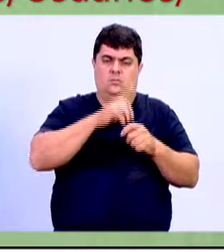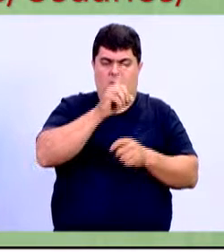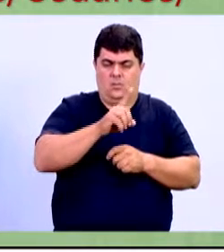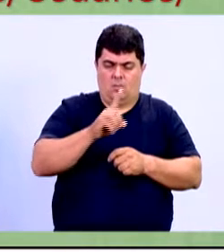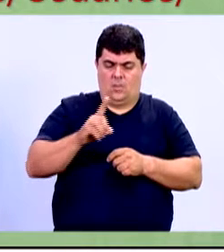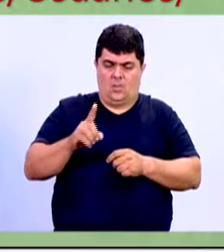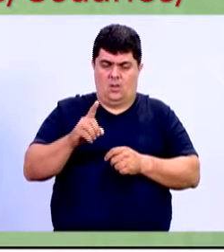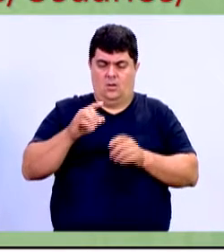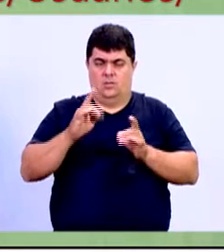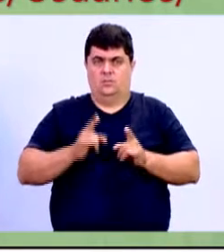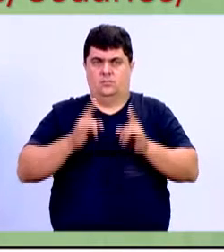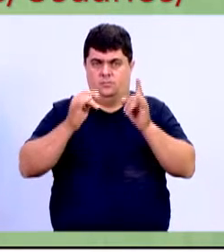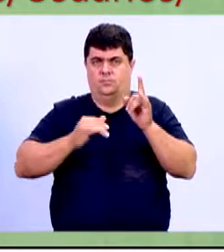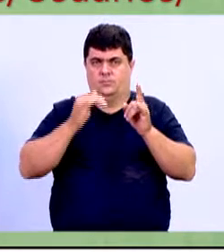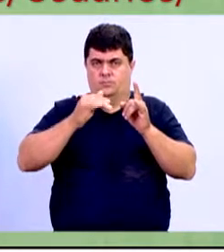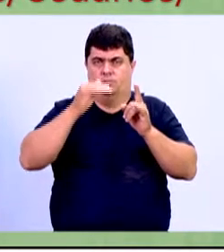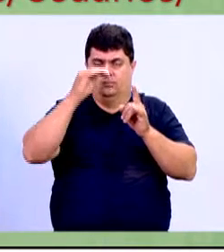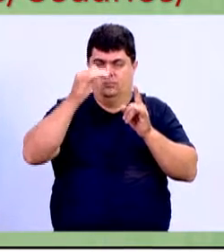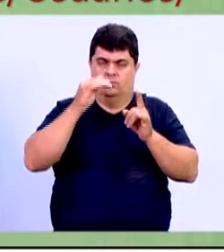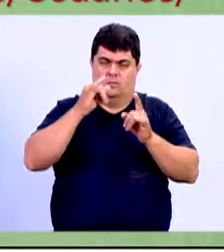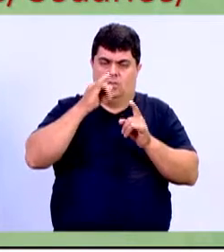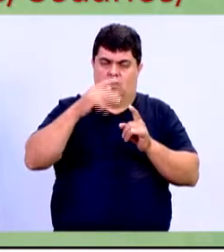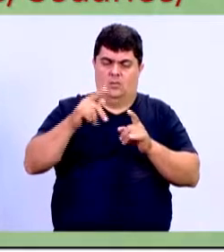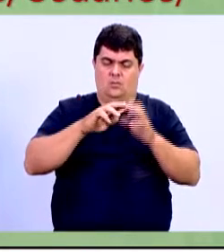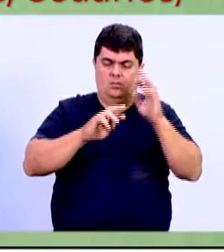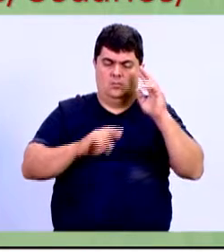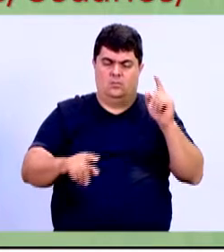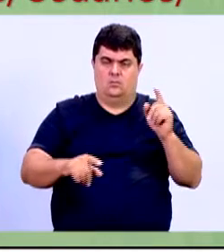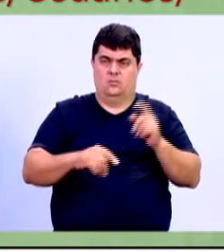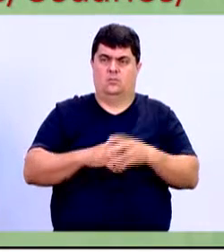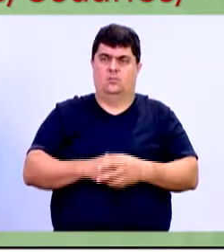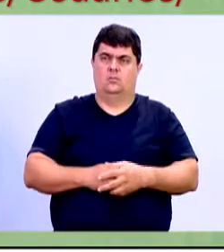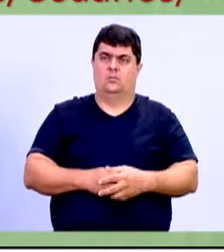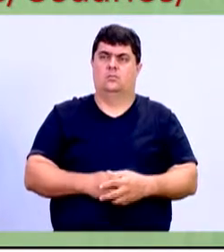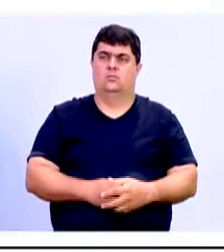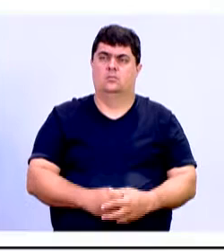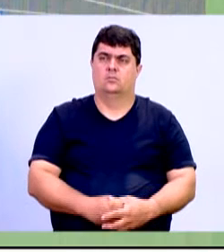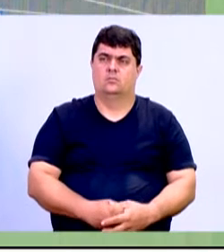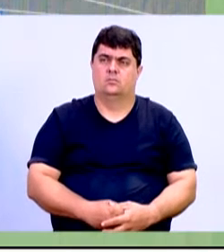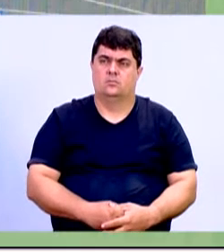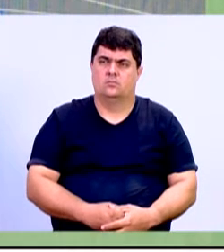andar trabalhe com a sua faixa de IP independente.